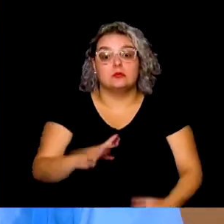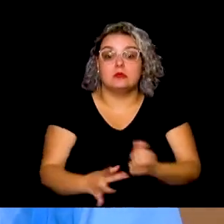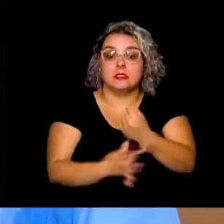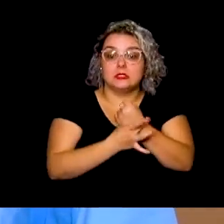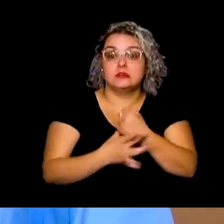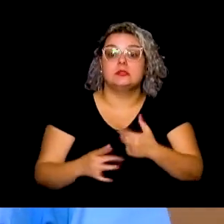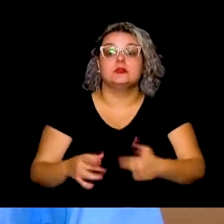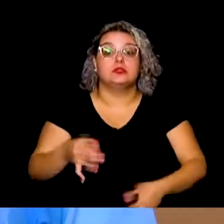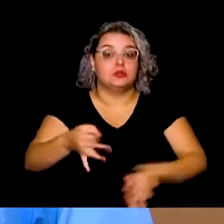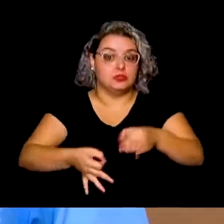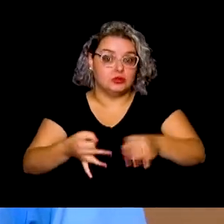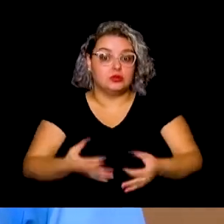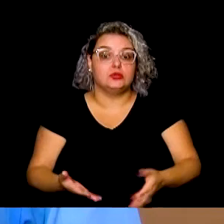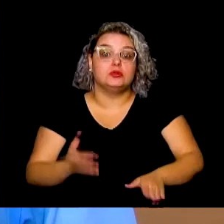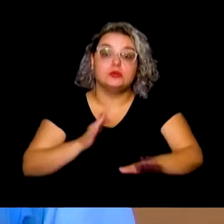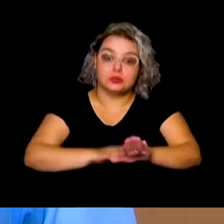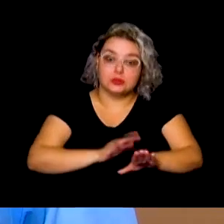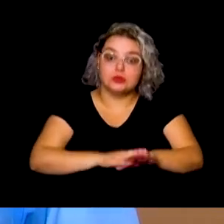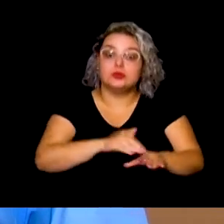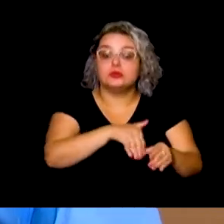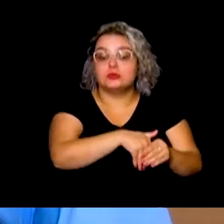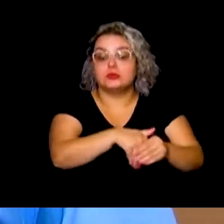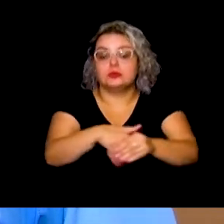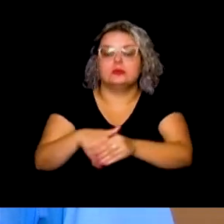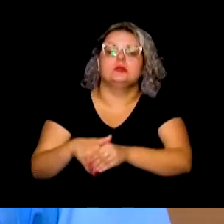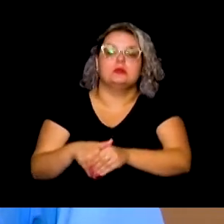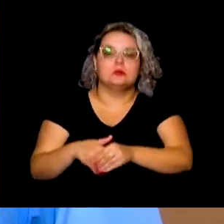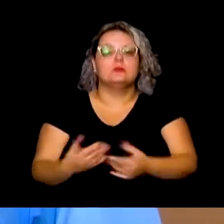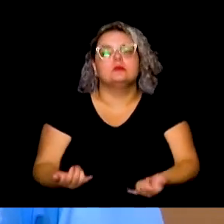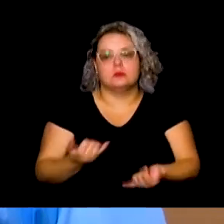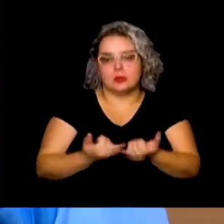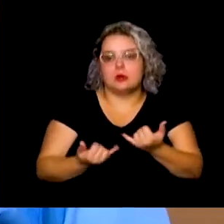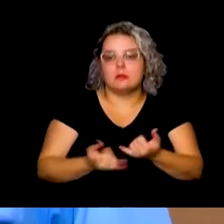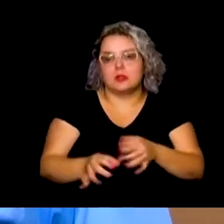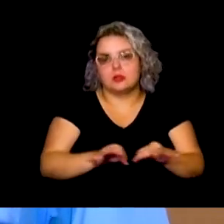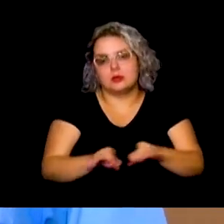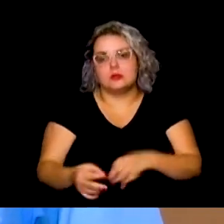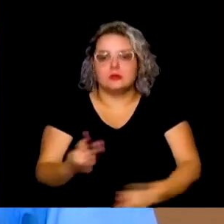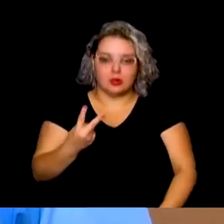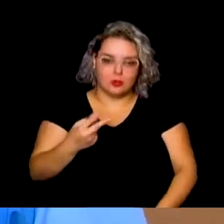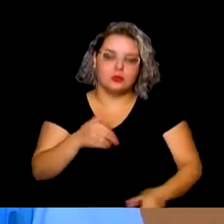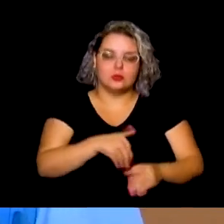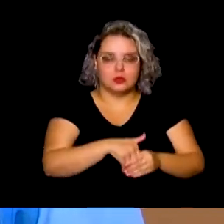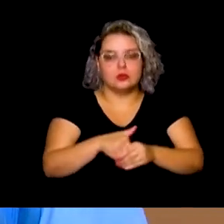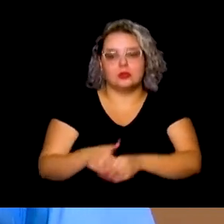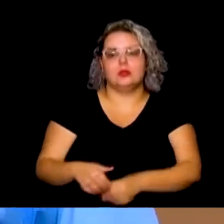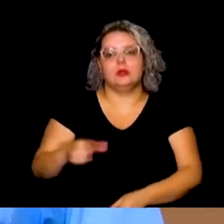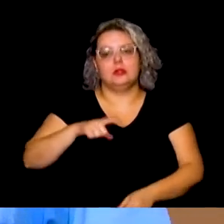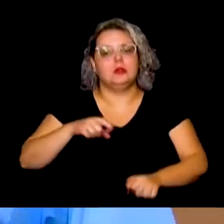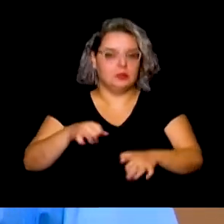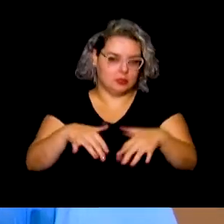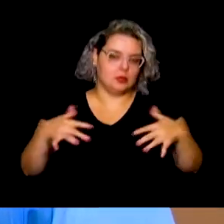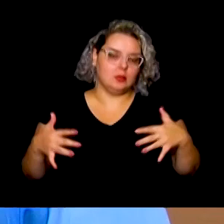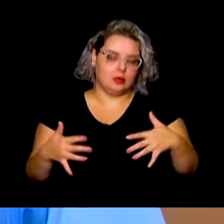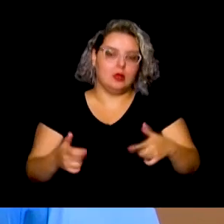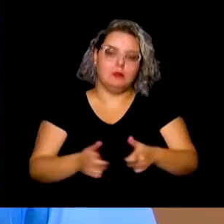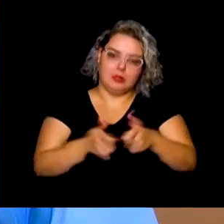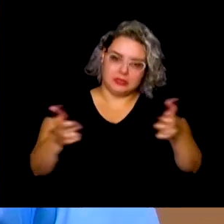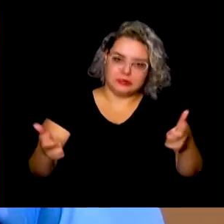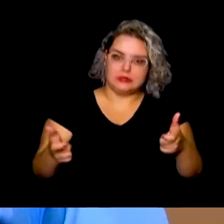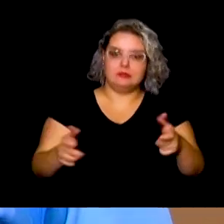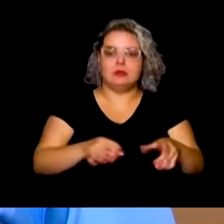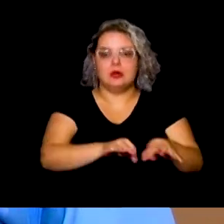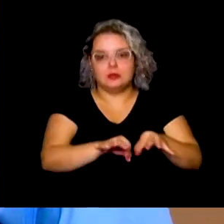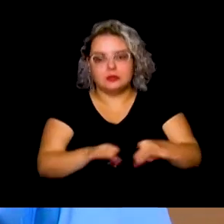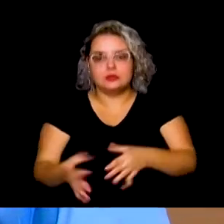demais vereadores tenham mais segurança jurídica no ato da votação amo a parte dos projetos são duas votações existe obviamente sessões